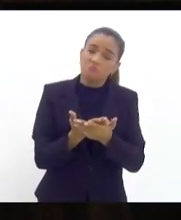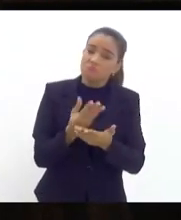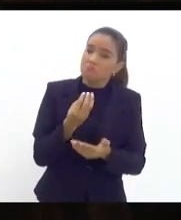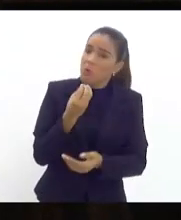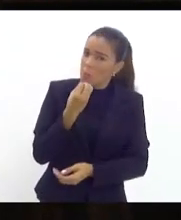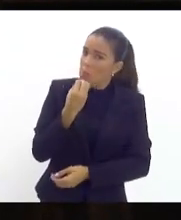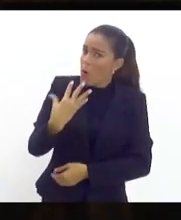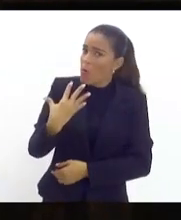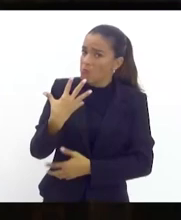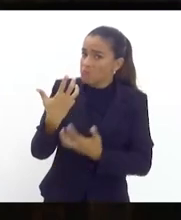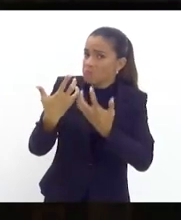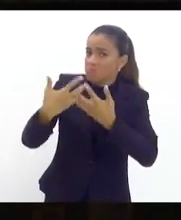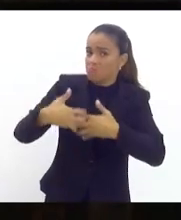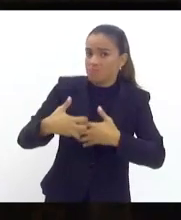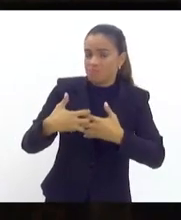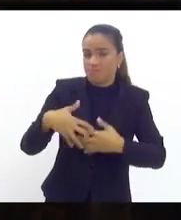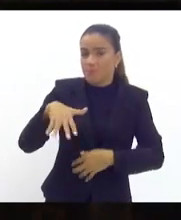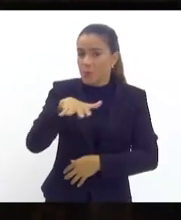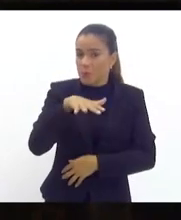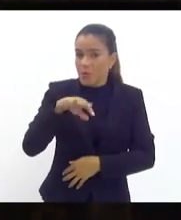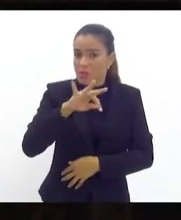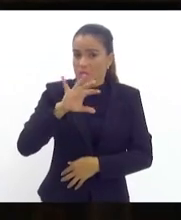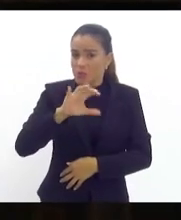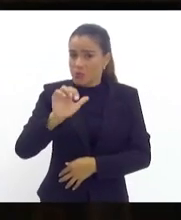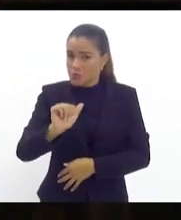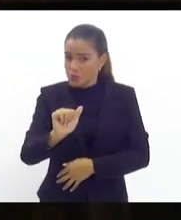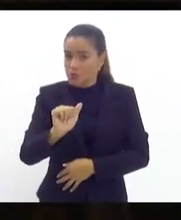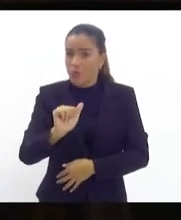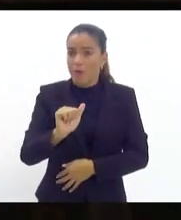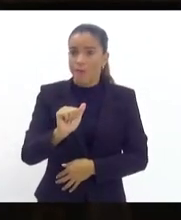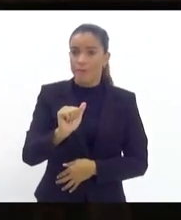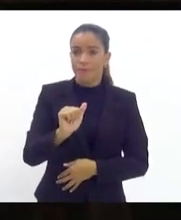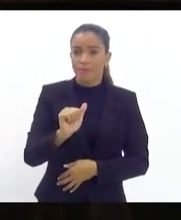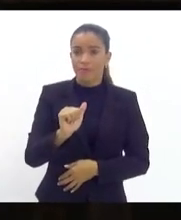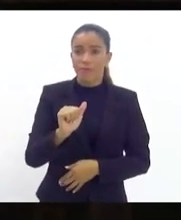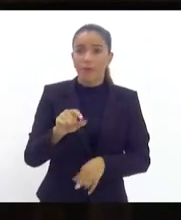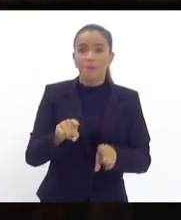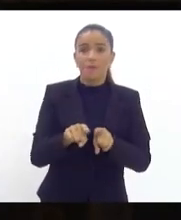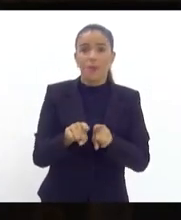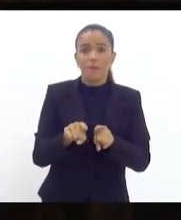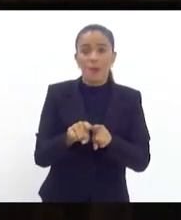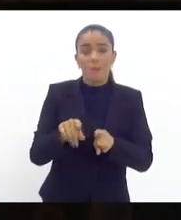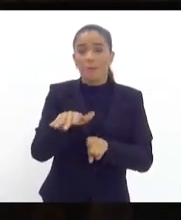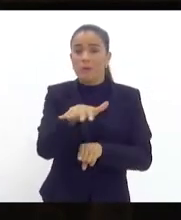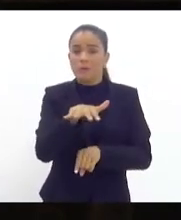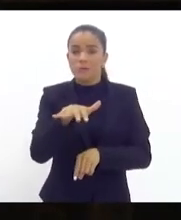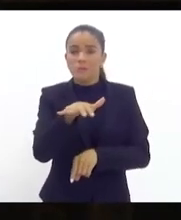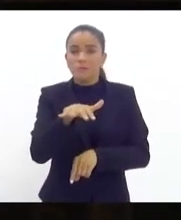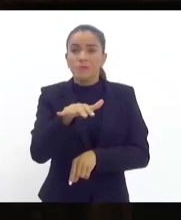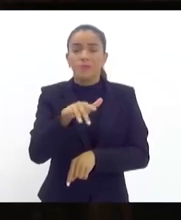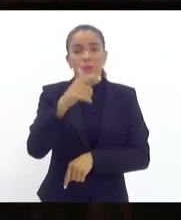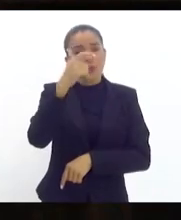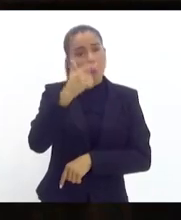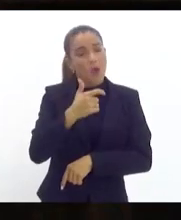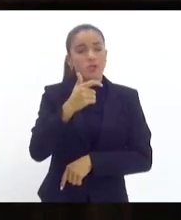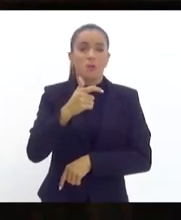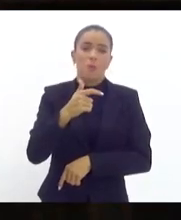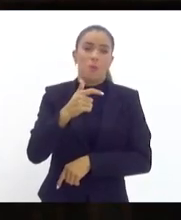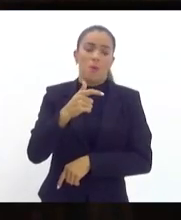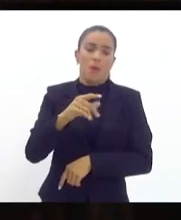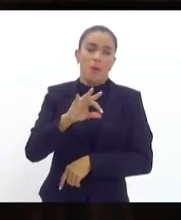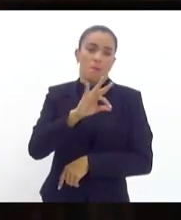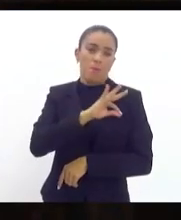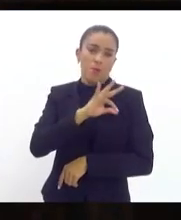aí muito eficaz para o bairro da Tijuca né até pelo caso de sermos uma polícia de proximidade